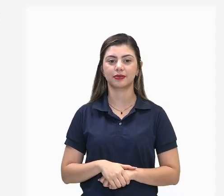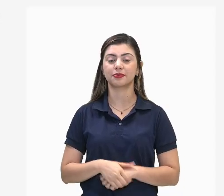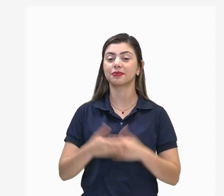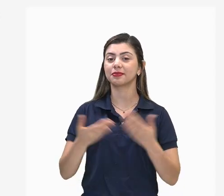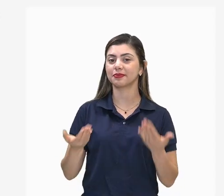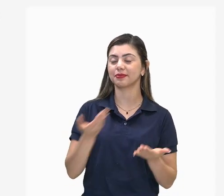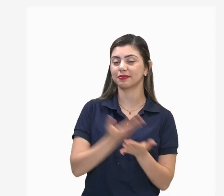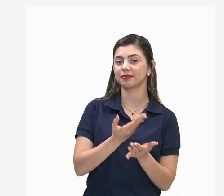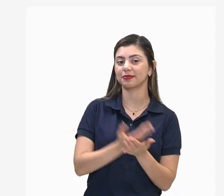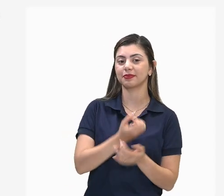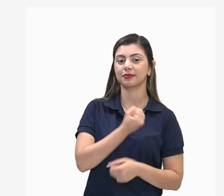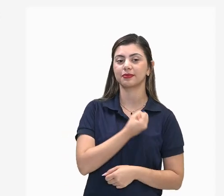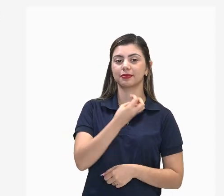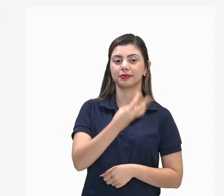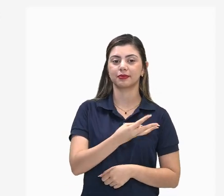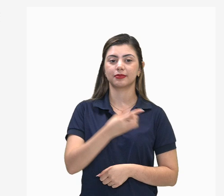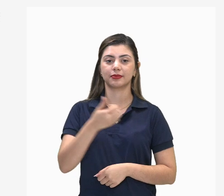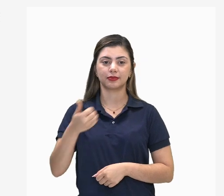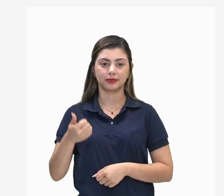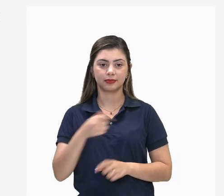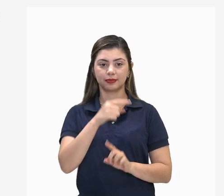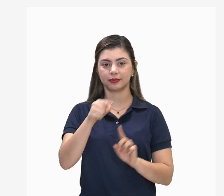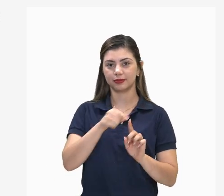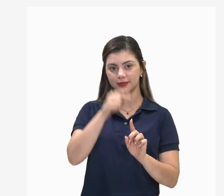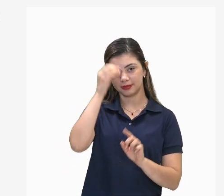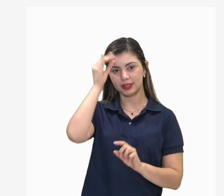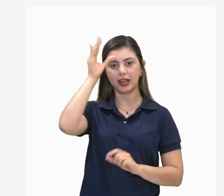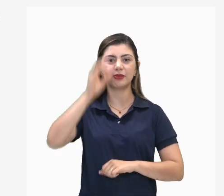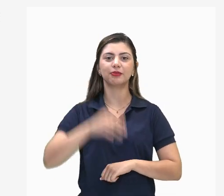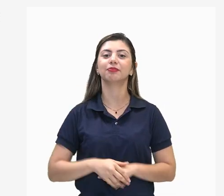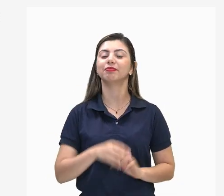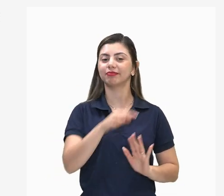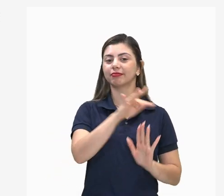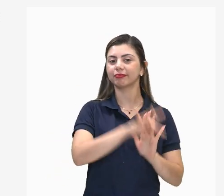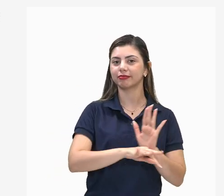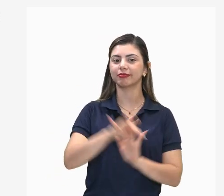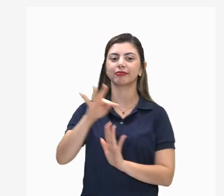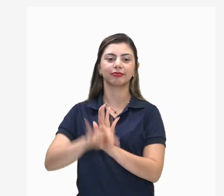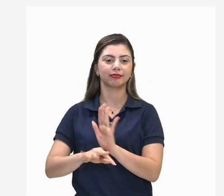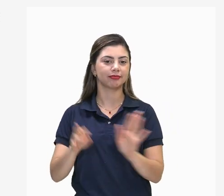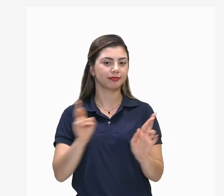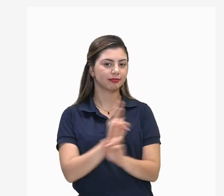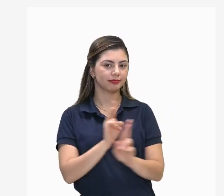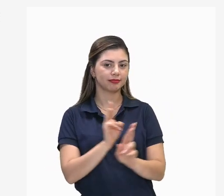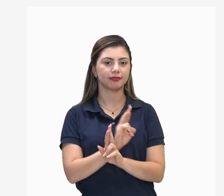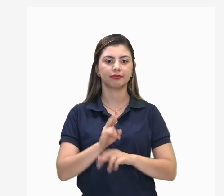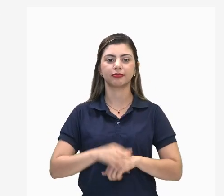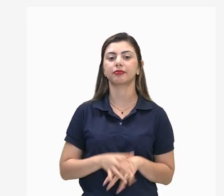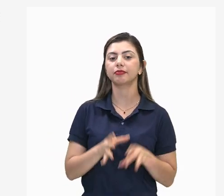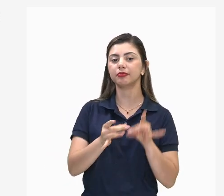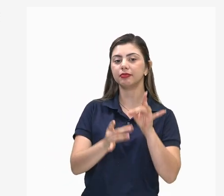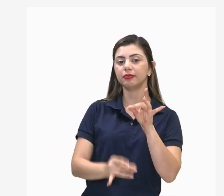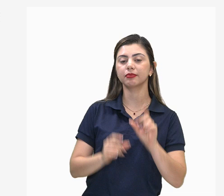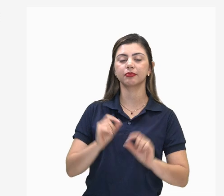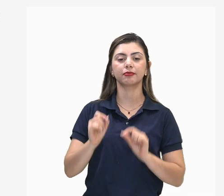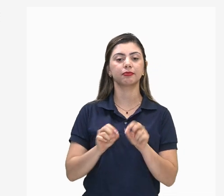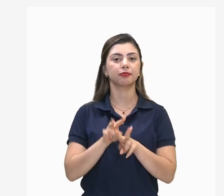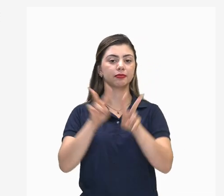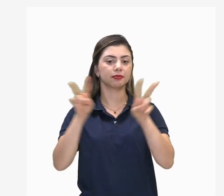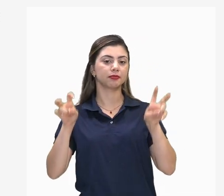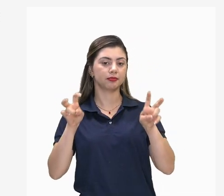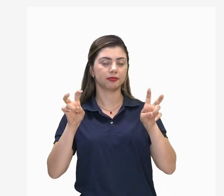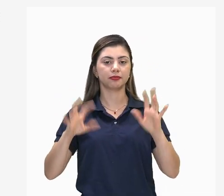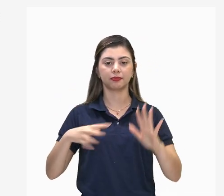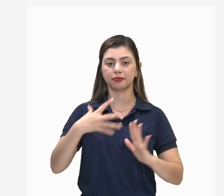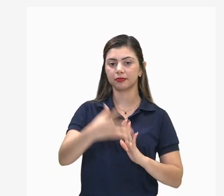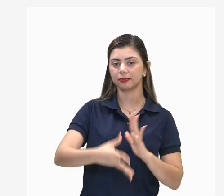Aula 31, objeto de conhecimento, relação entre textos com detalhamento em